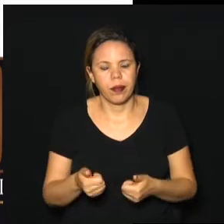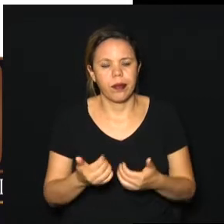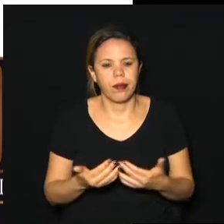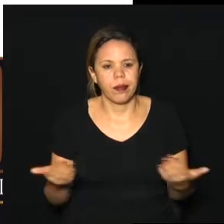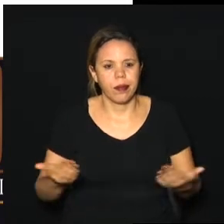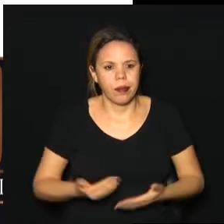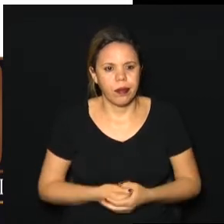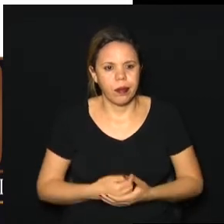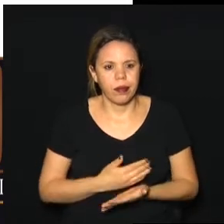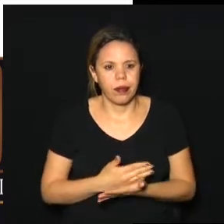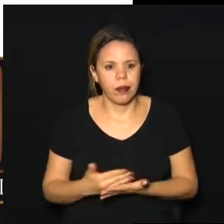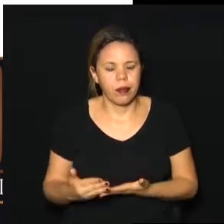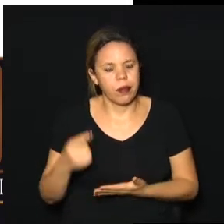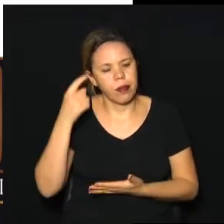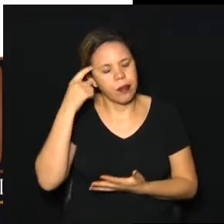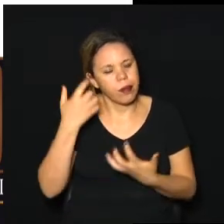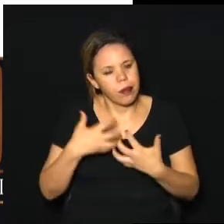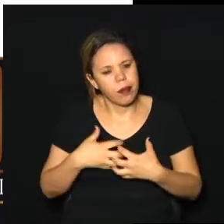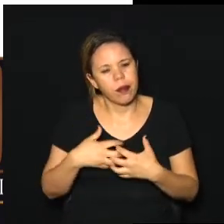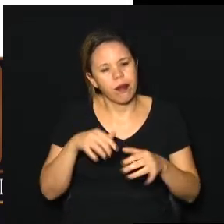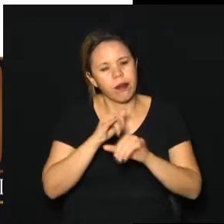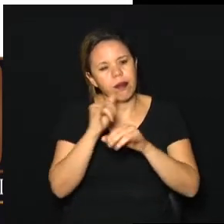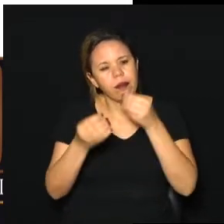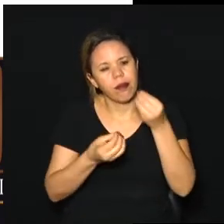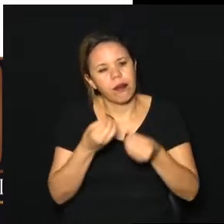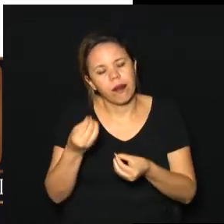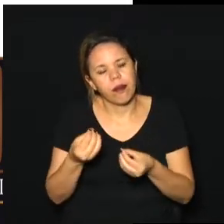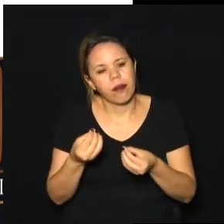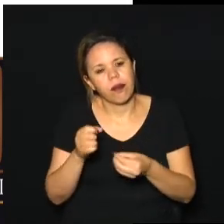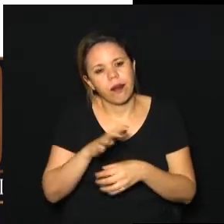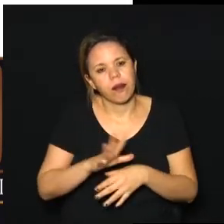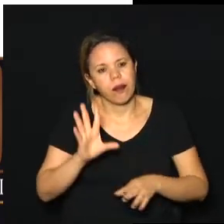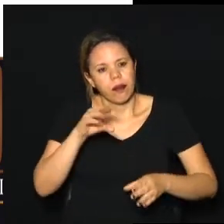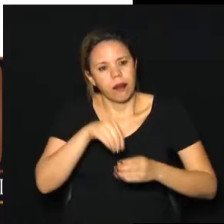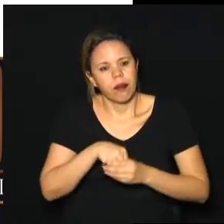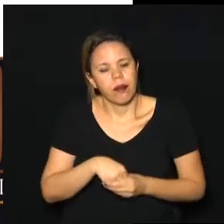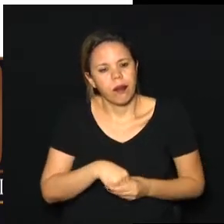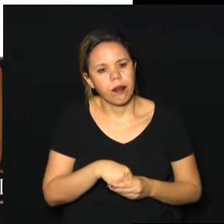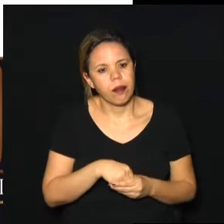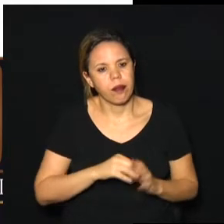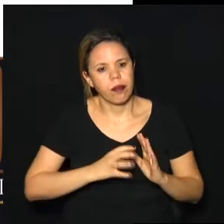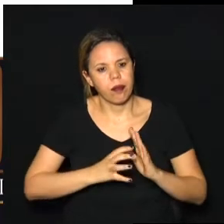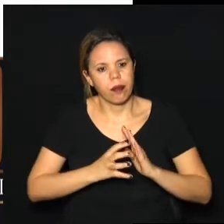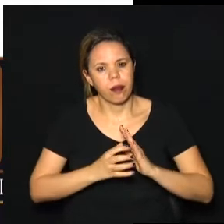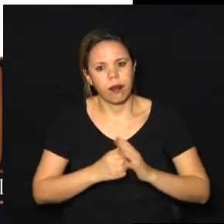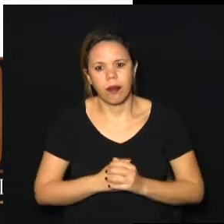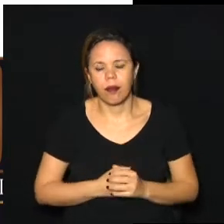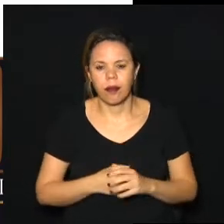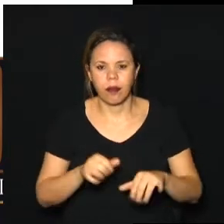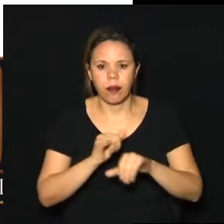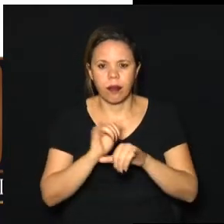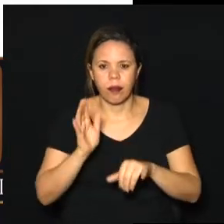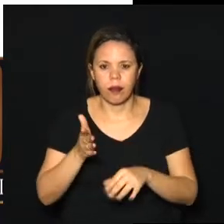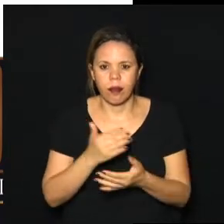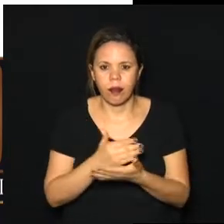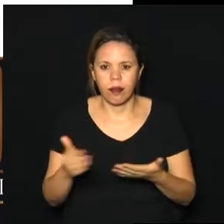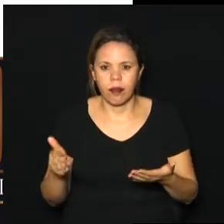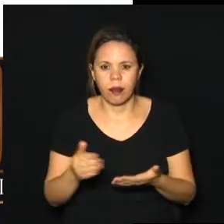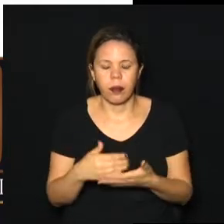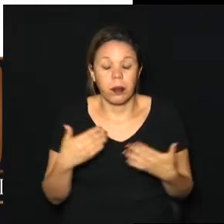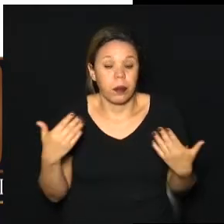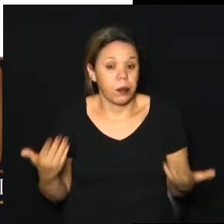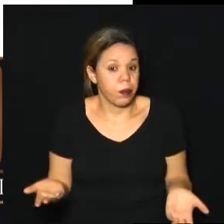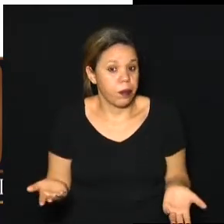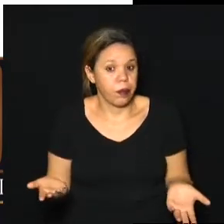já comecem a pensar a campanha. Pessoal, no âmbito interno, no âmbito partidário, a campanha já começou.